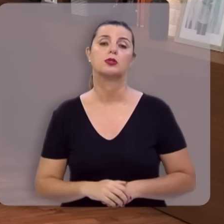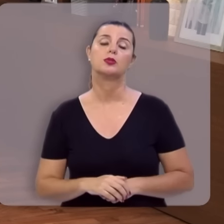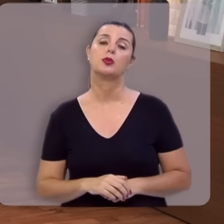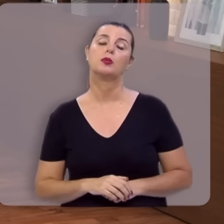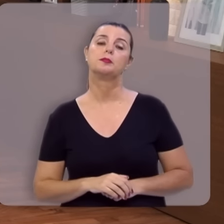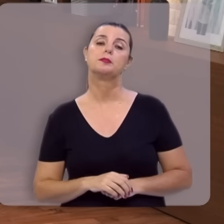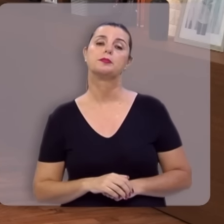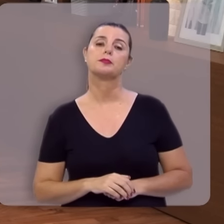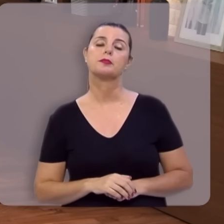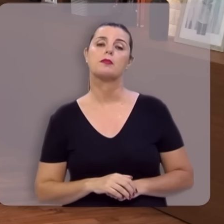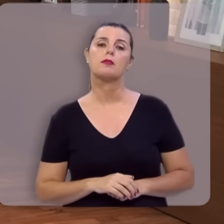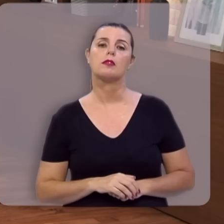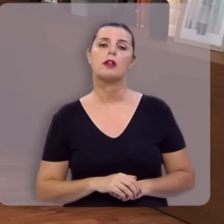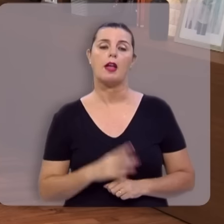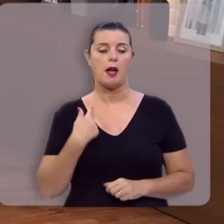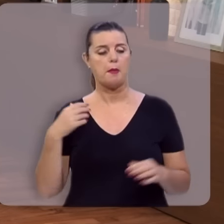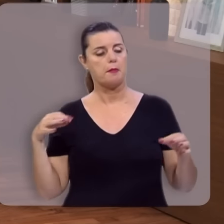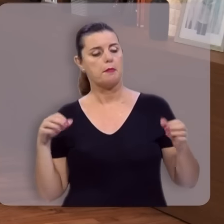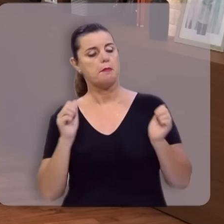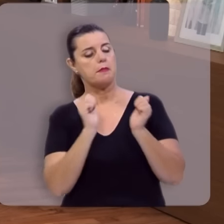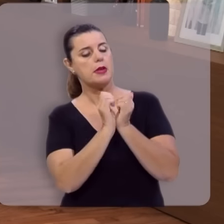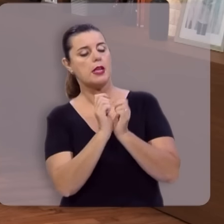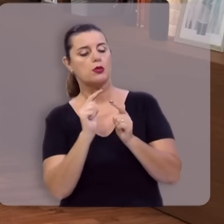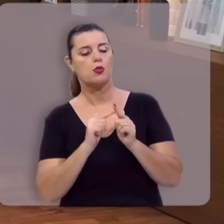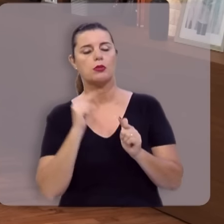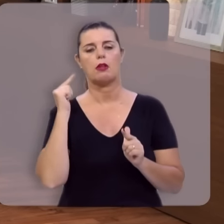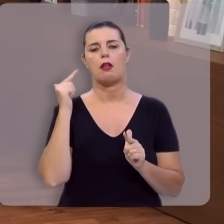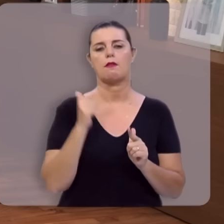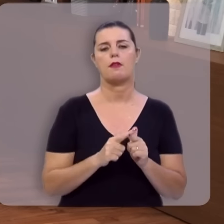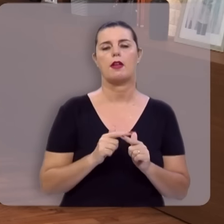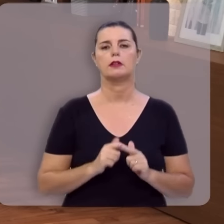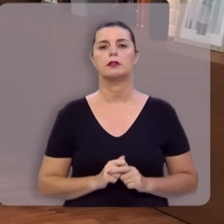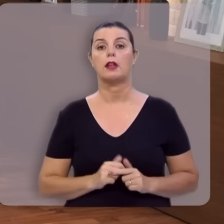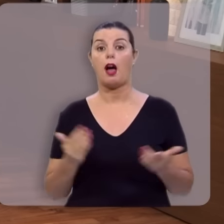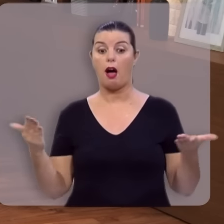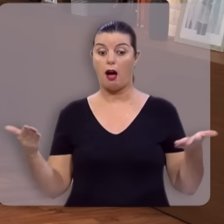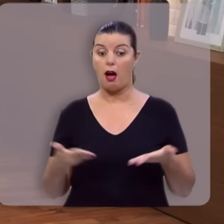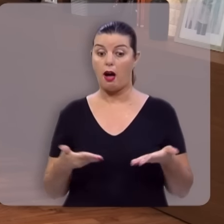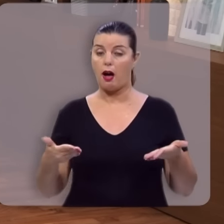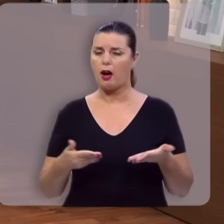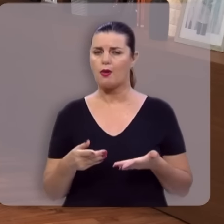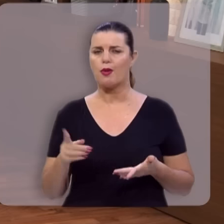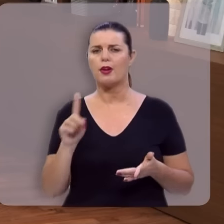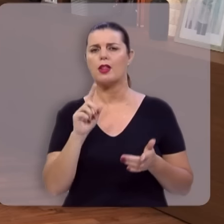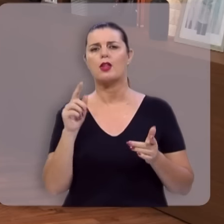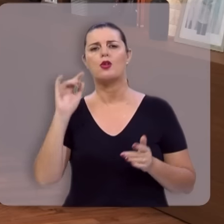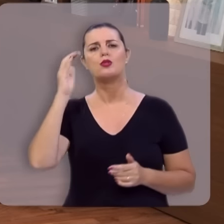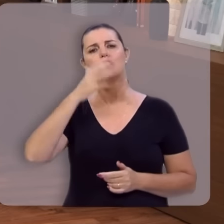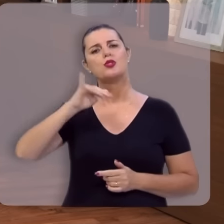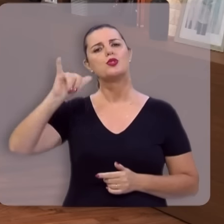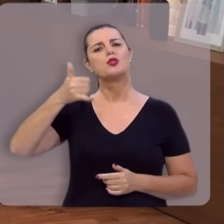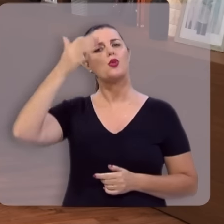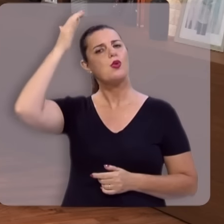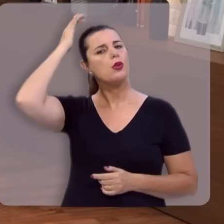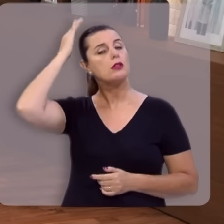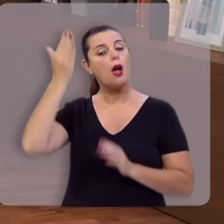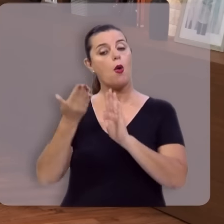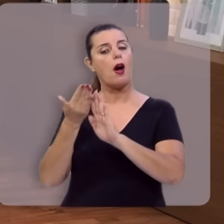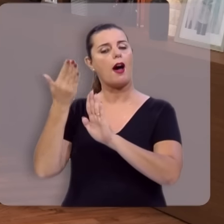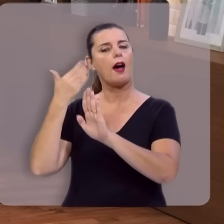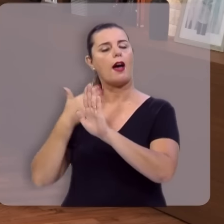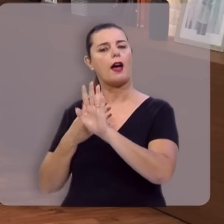E ele foi preso de novo. Agora, não tendo os judeus apenas por